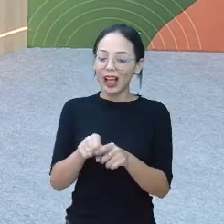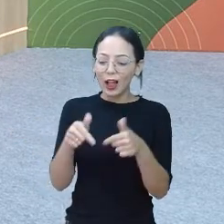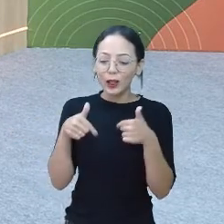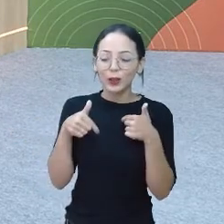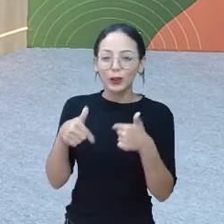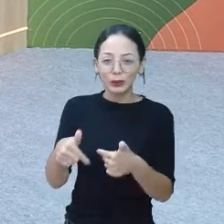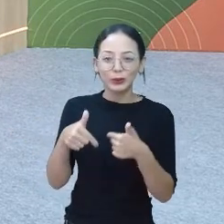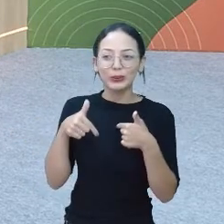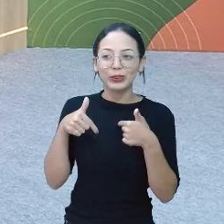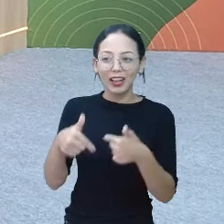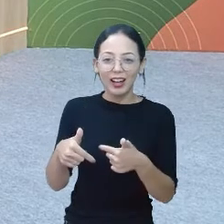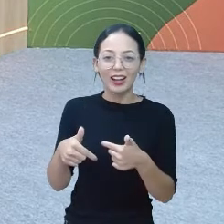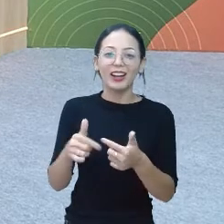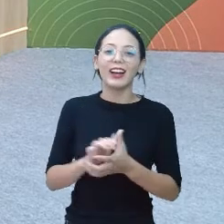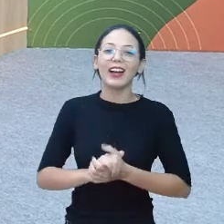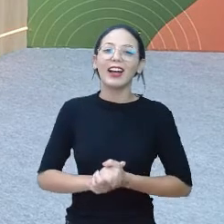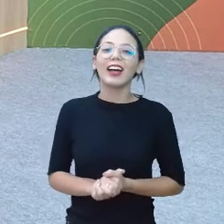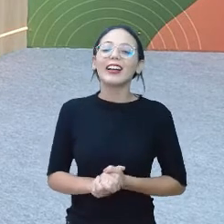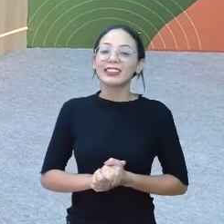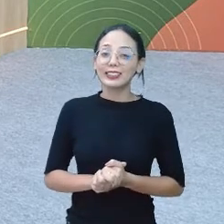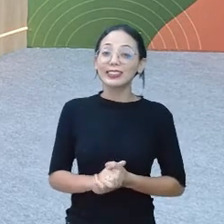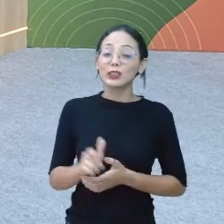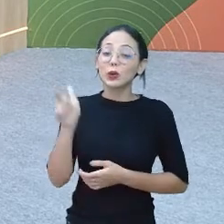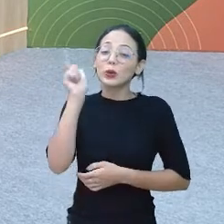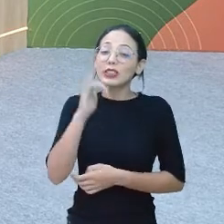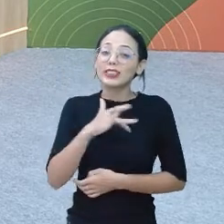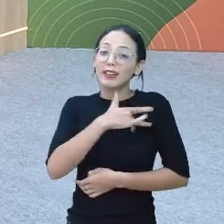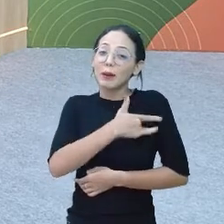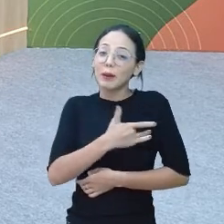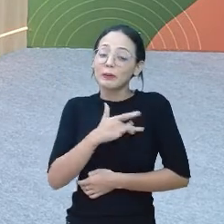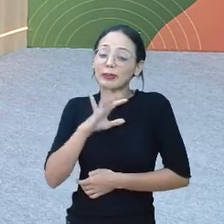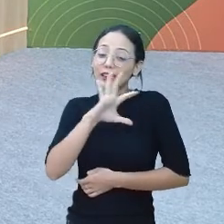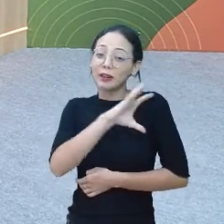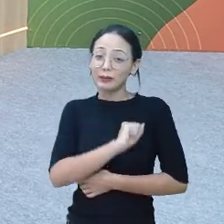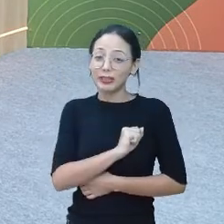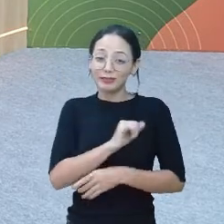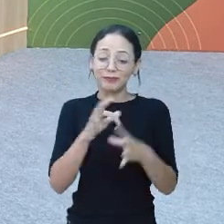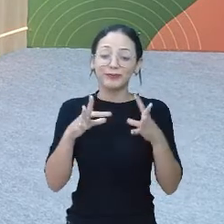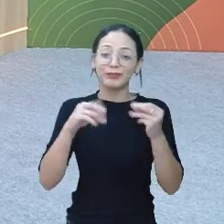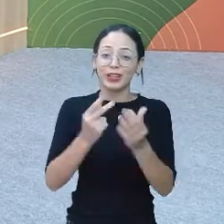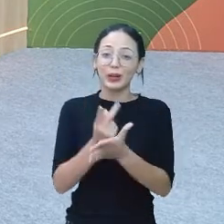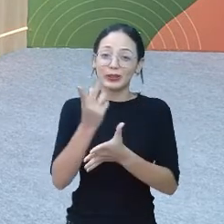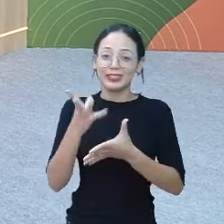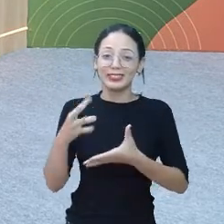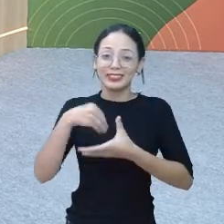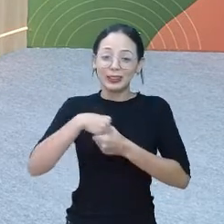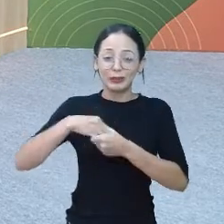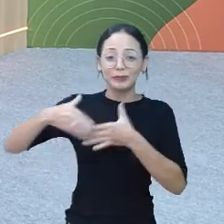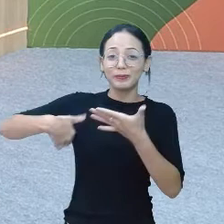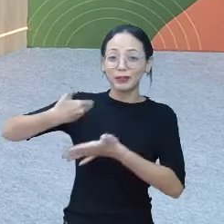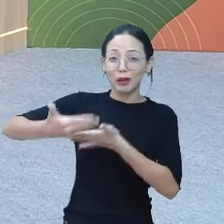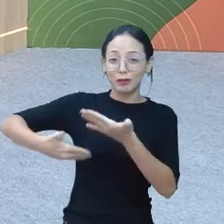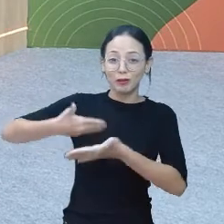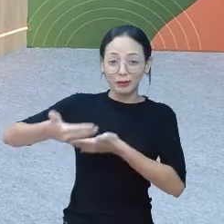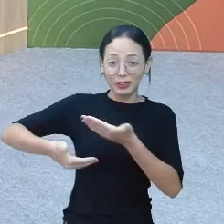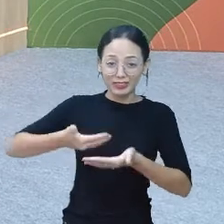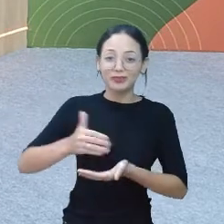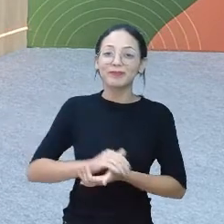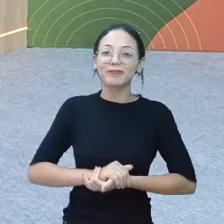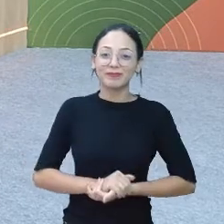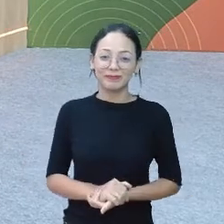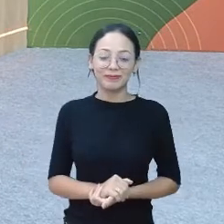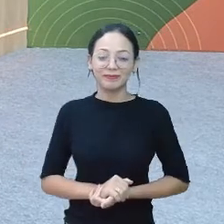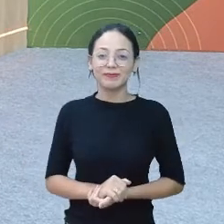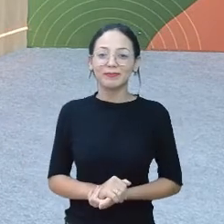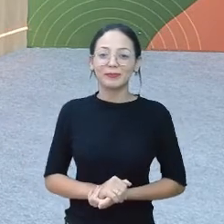com alguém, conseguir se apaixonar por alguém. Então, tudo isso acontece no desenvolvimento, tá certo? O